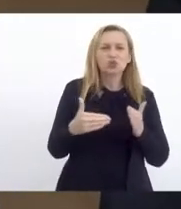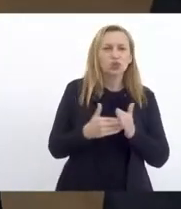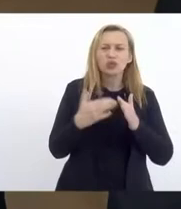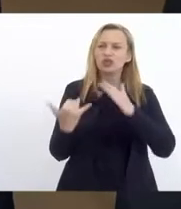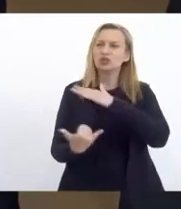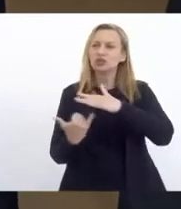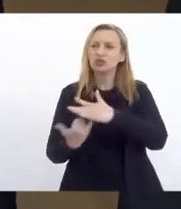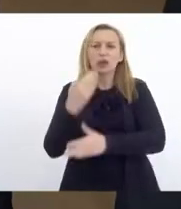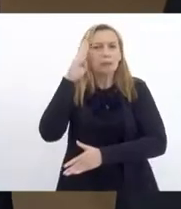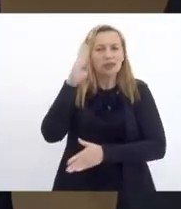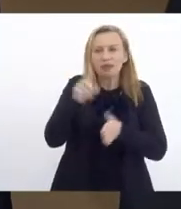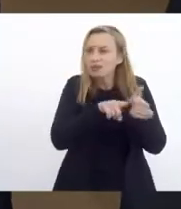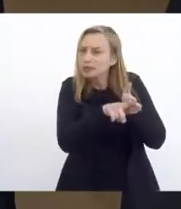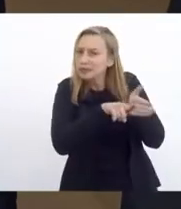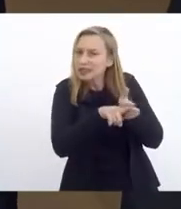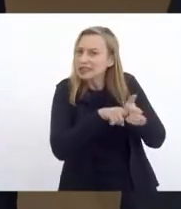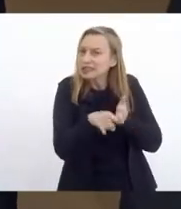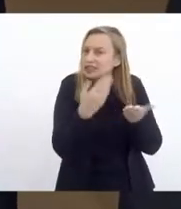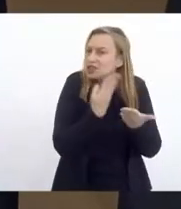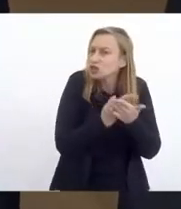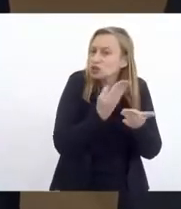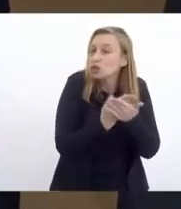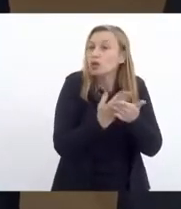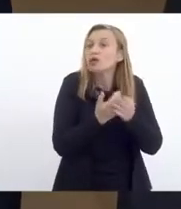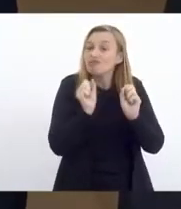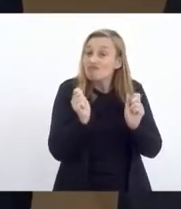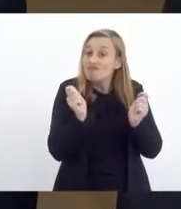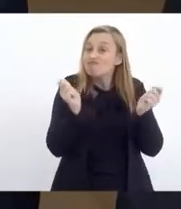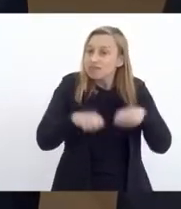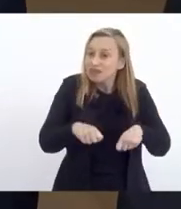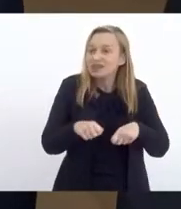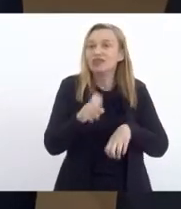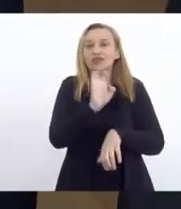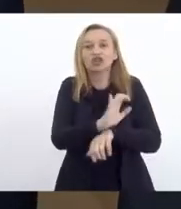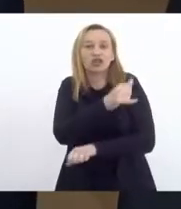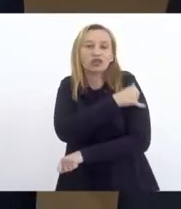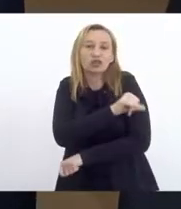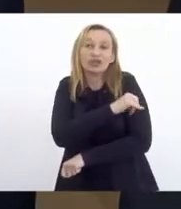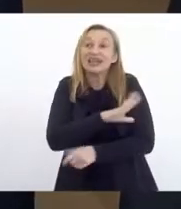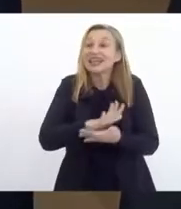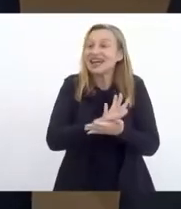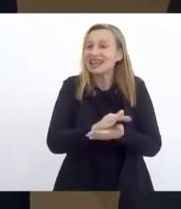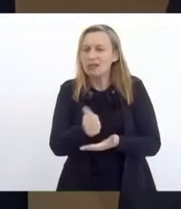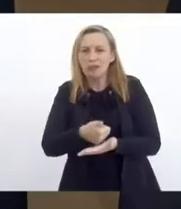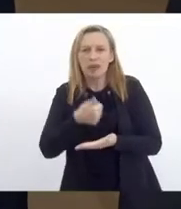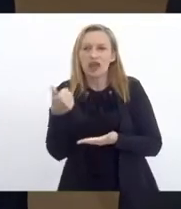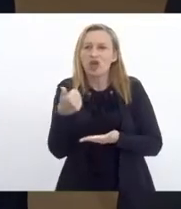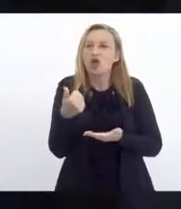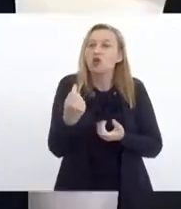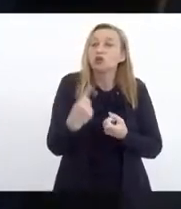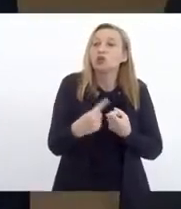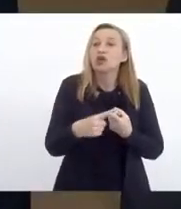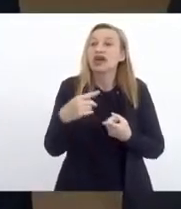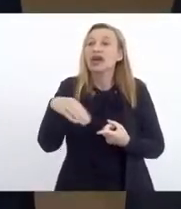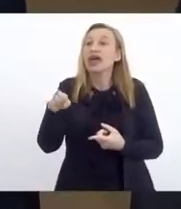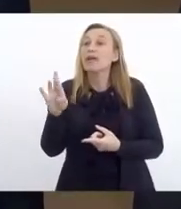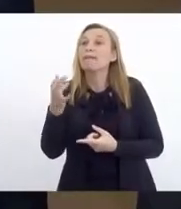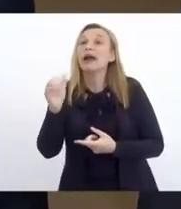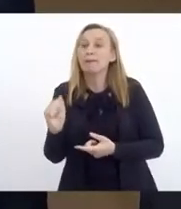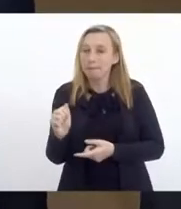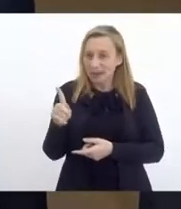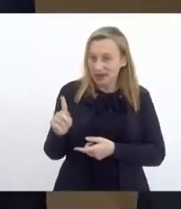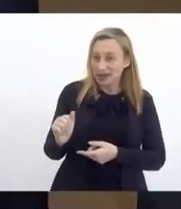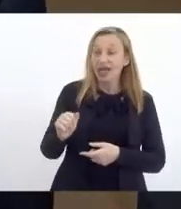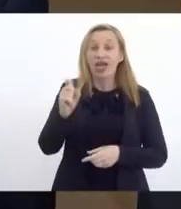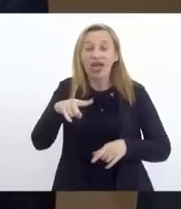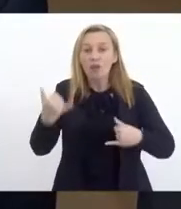instituições, principalmente pesquisa e ensino, para que a gente possa potencializar o estado do Rio de Janeiro, e nada melhor do que a Embrapa. A Embrapa é